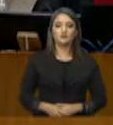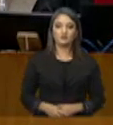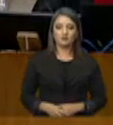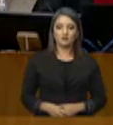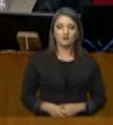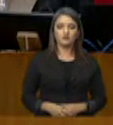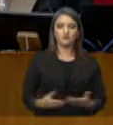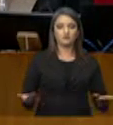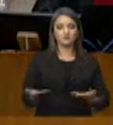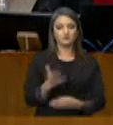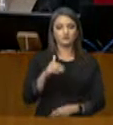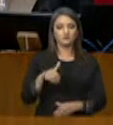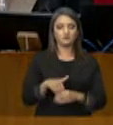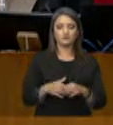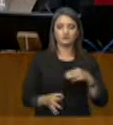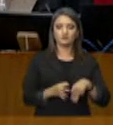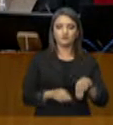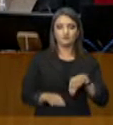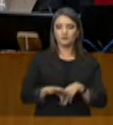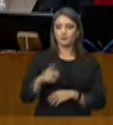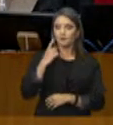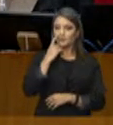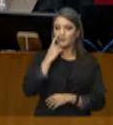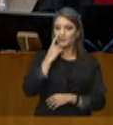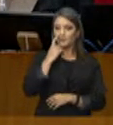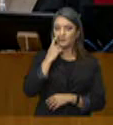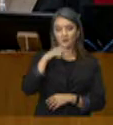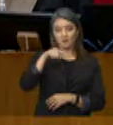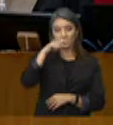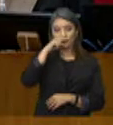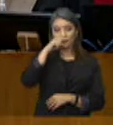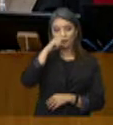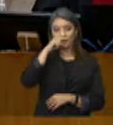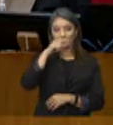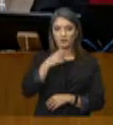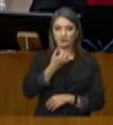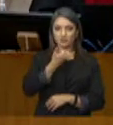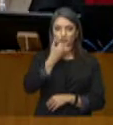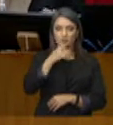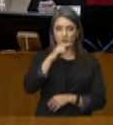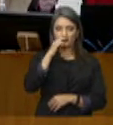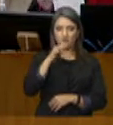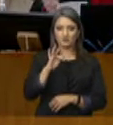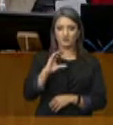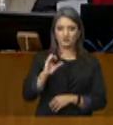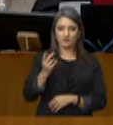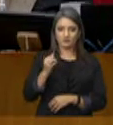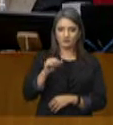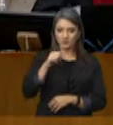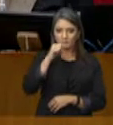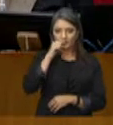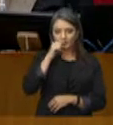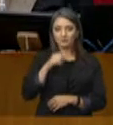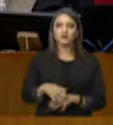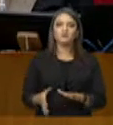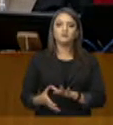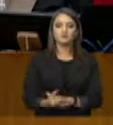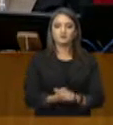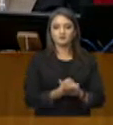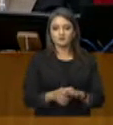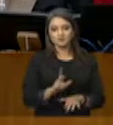administração fraquinho Muito obrigado seu presidente saúde vossa excelência as eminentes